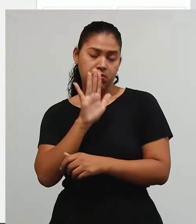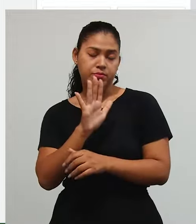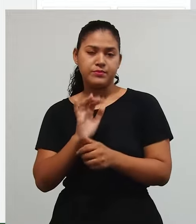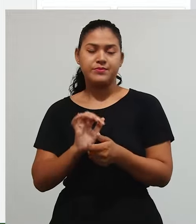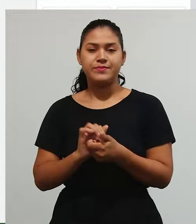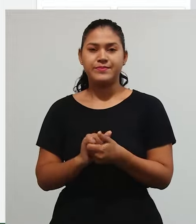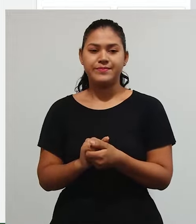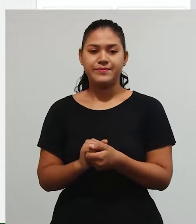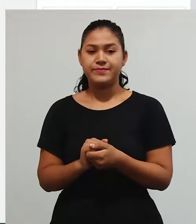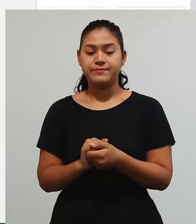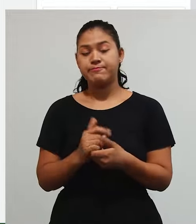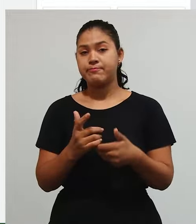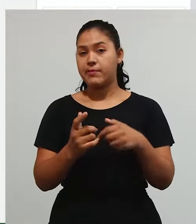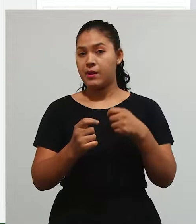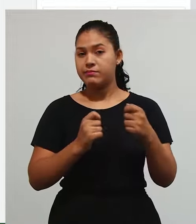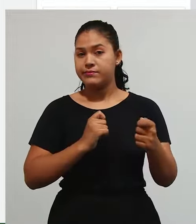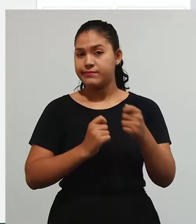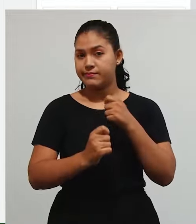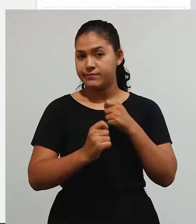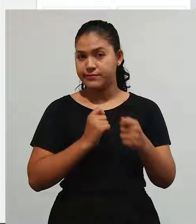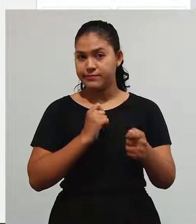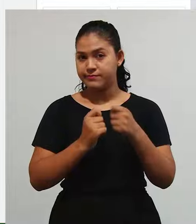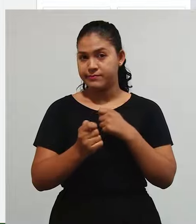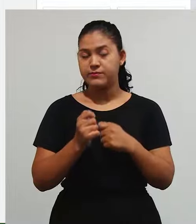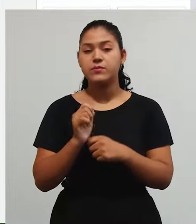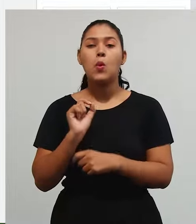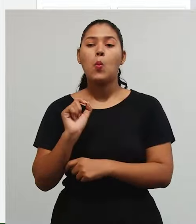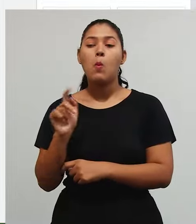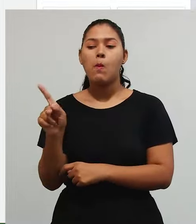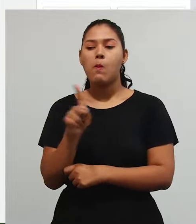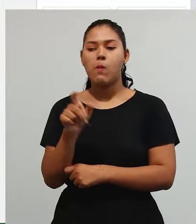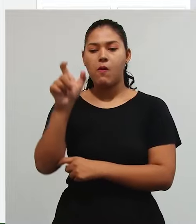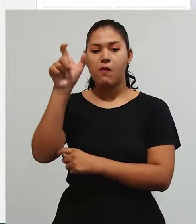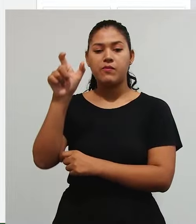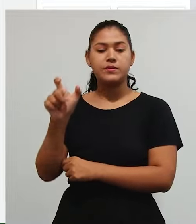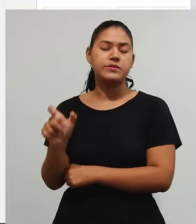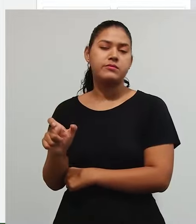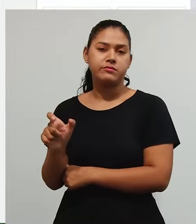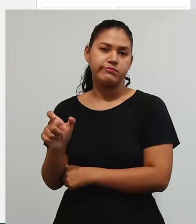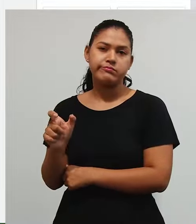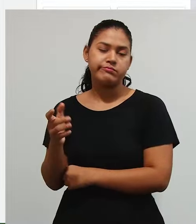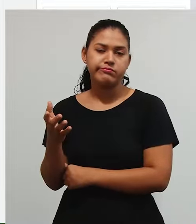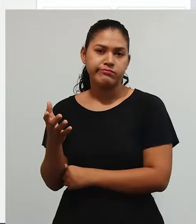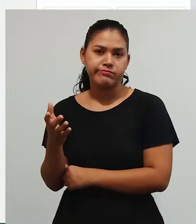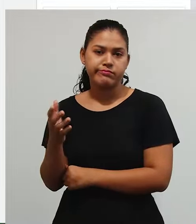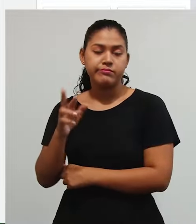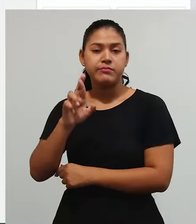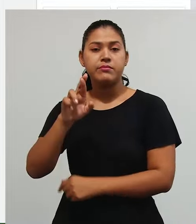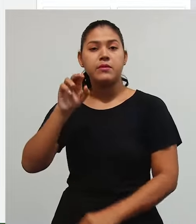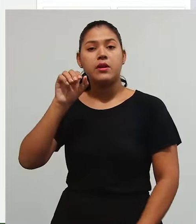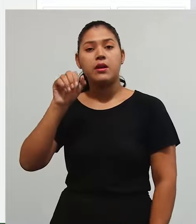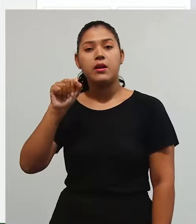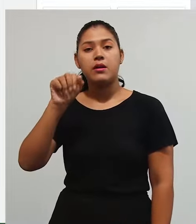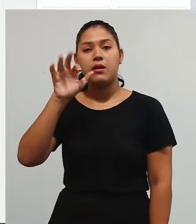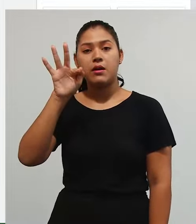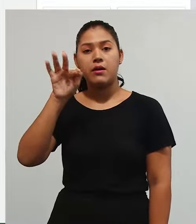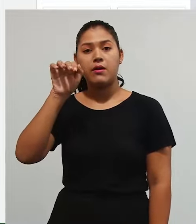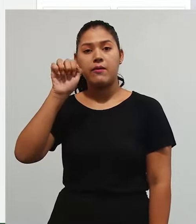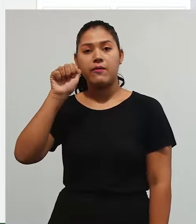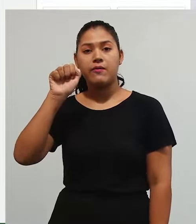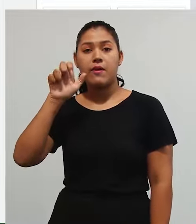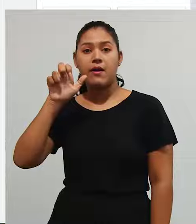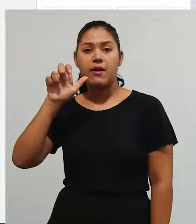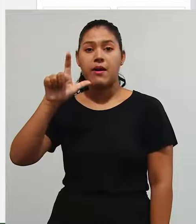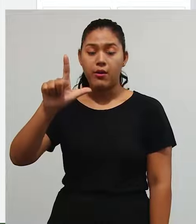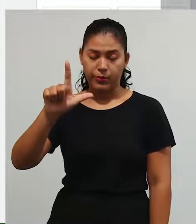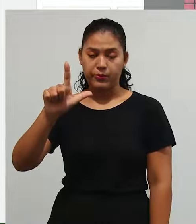entrevista com o professor Rafael, por exemplo. Qual que é a fonte? A gente